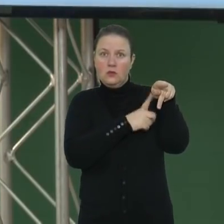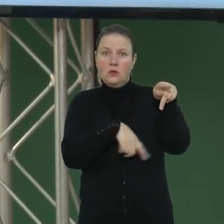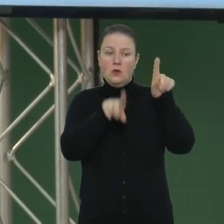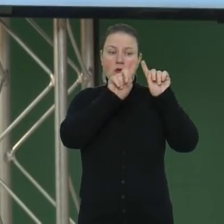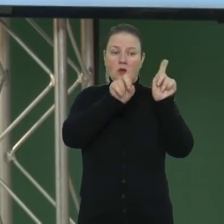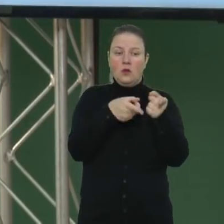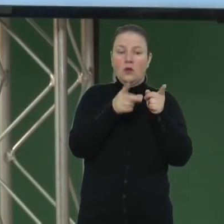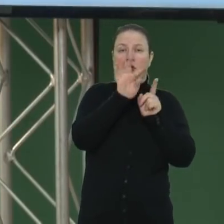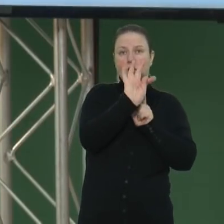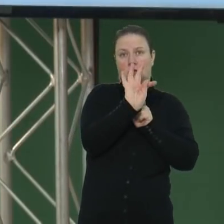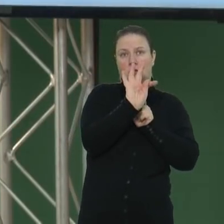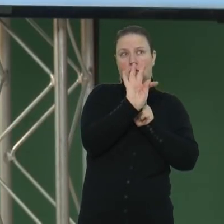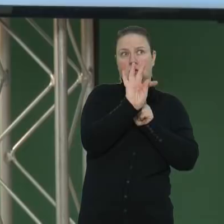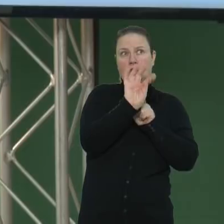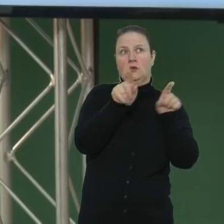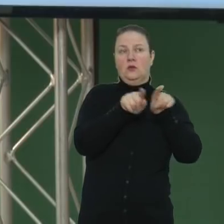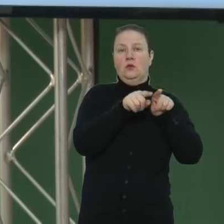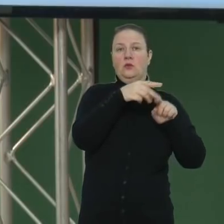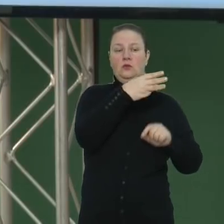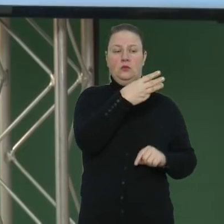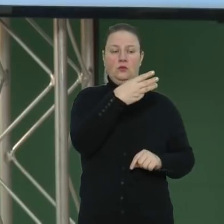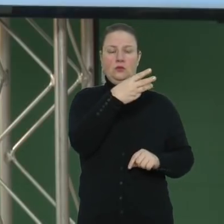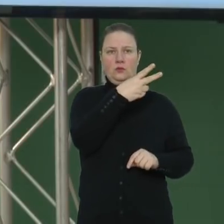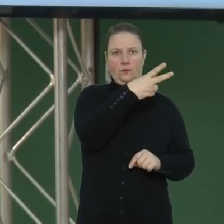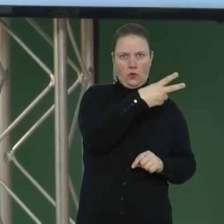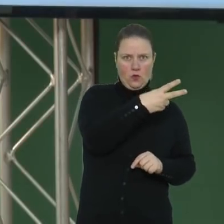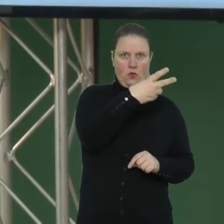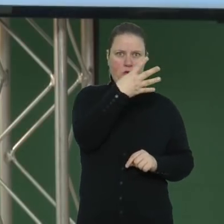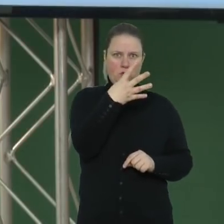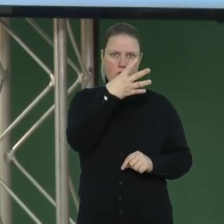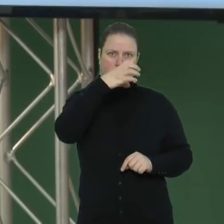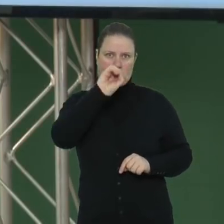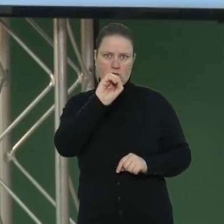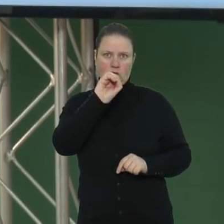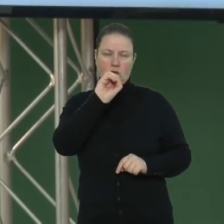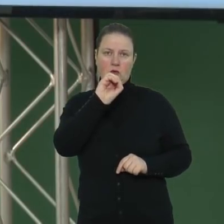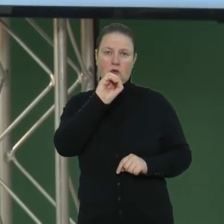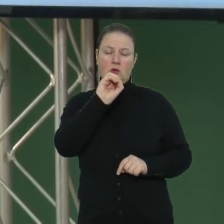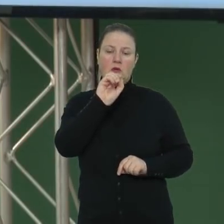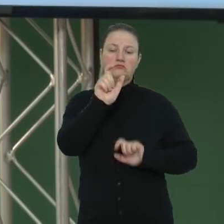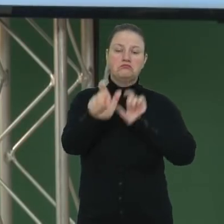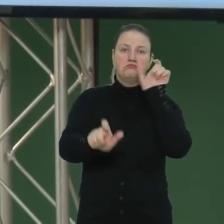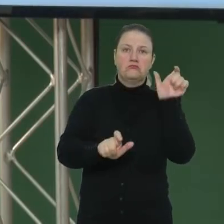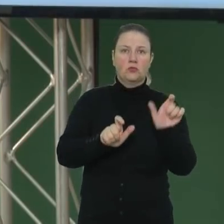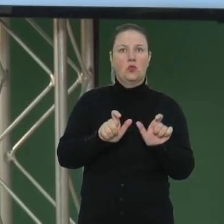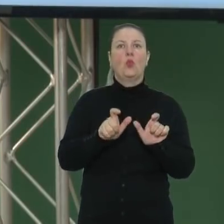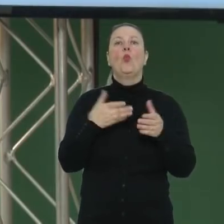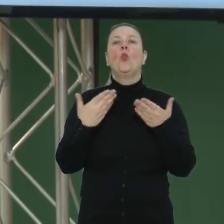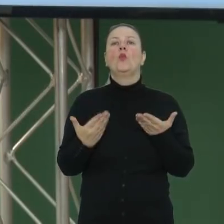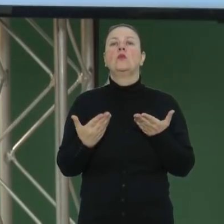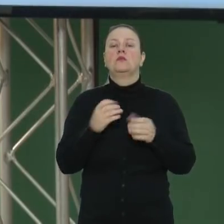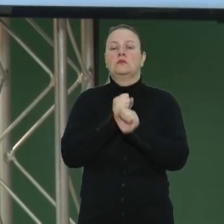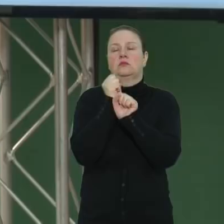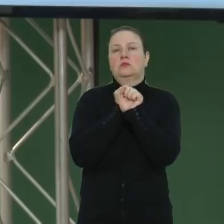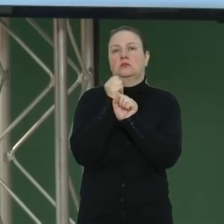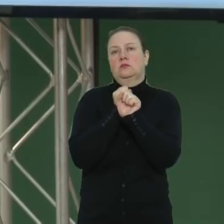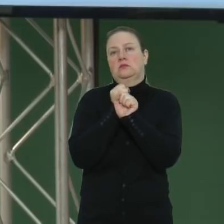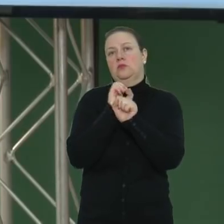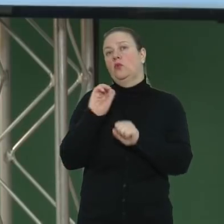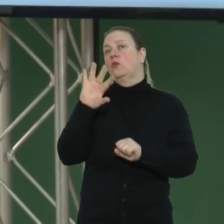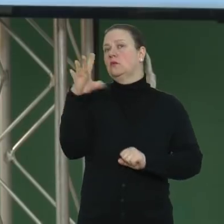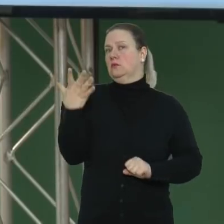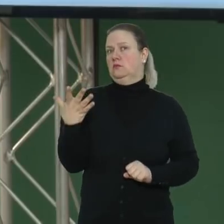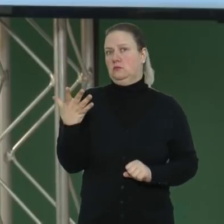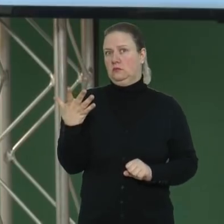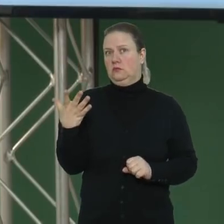seria 240 milhões de habitantes, né? Então, ele queria saber em qual ano que isso estaria acontecendo. Então, eu trouxe para vocês novamente aqui